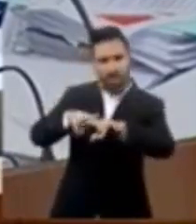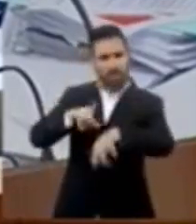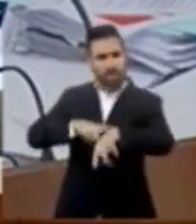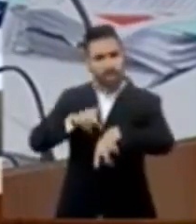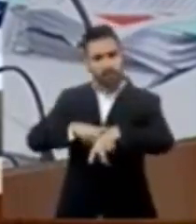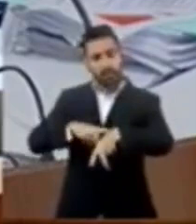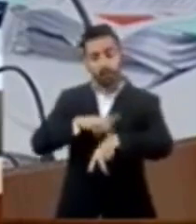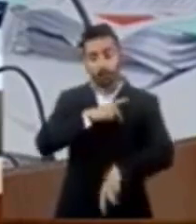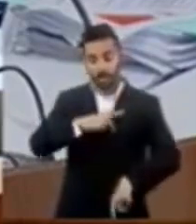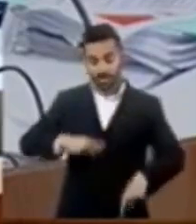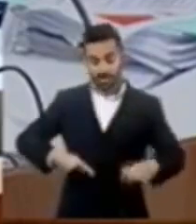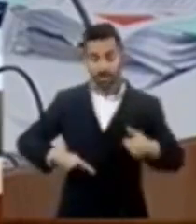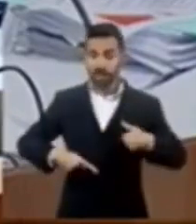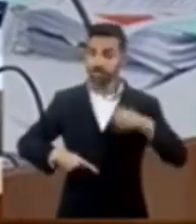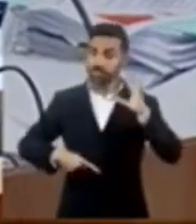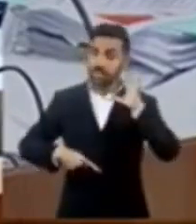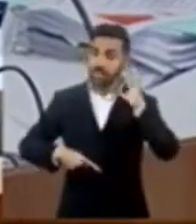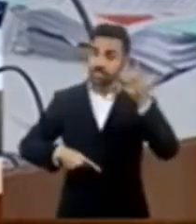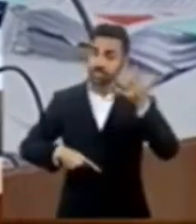genericamente